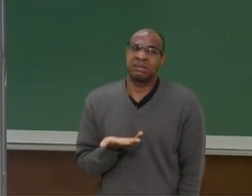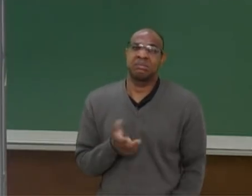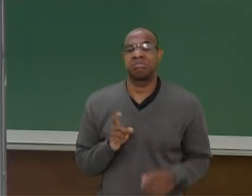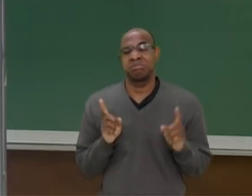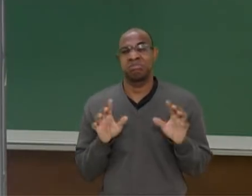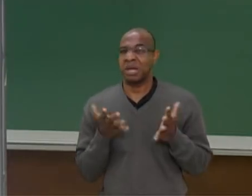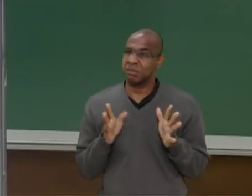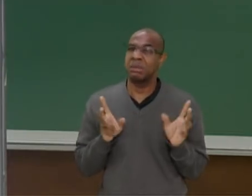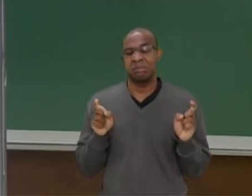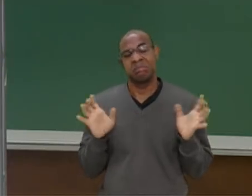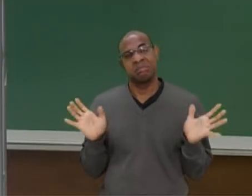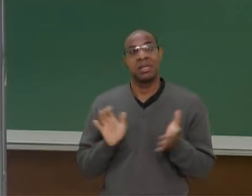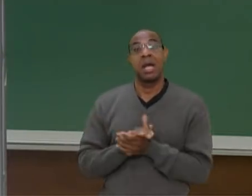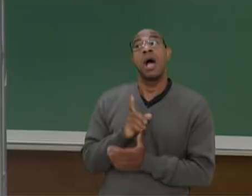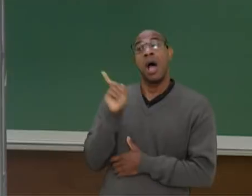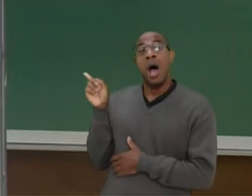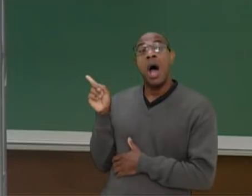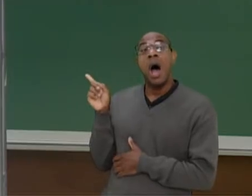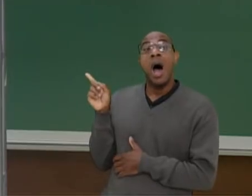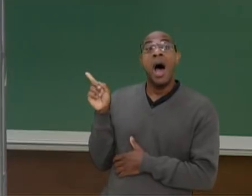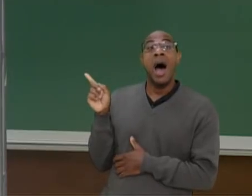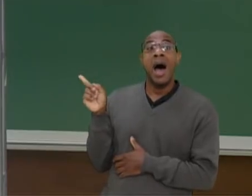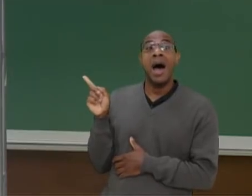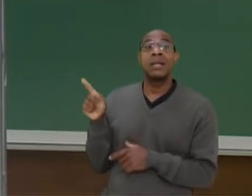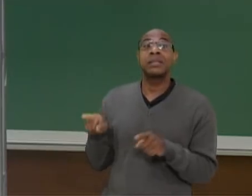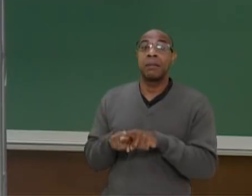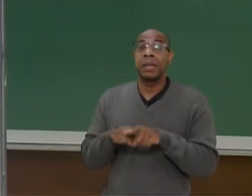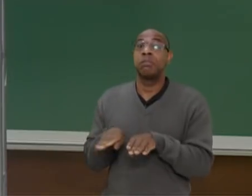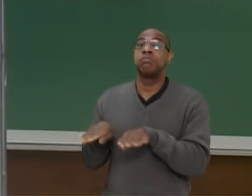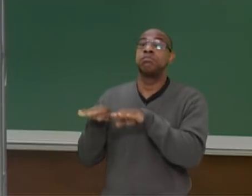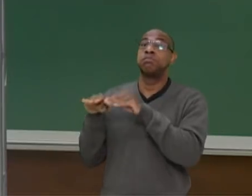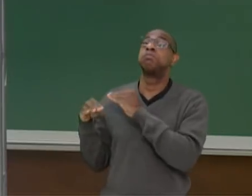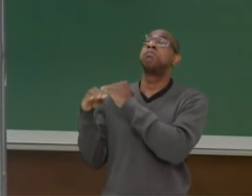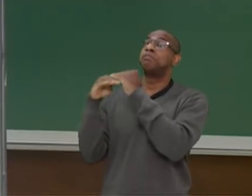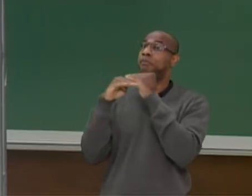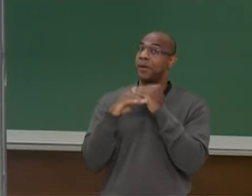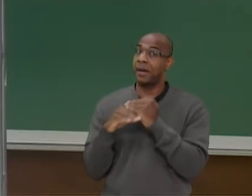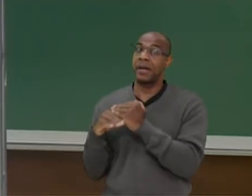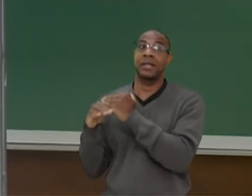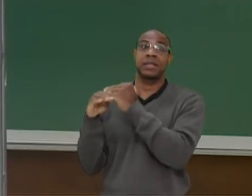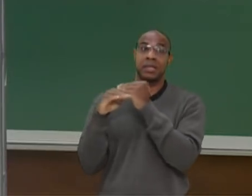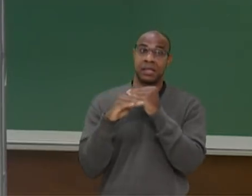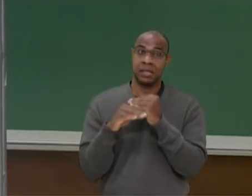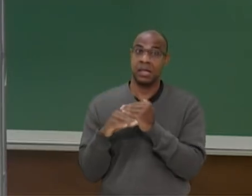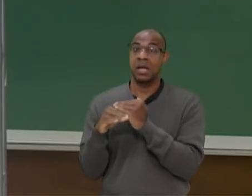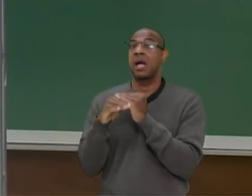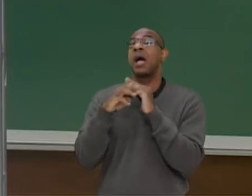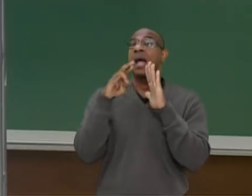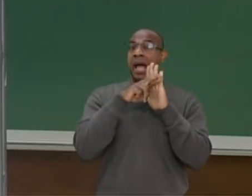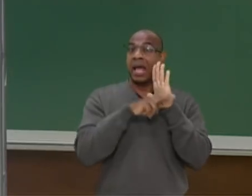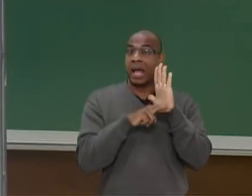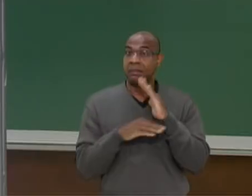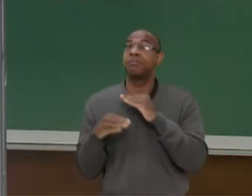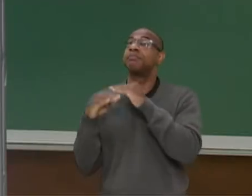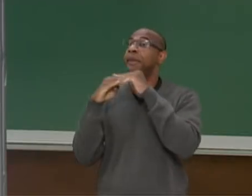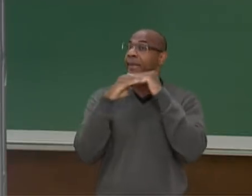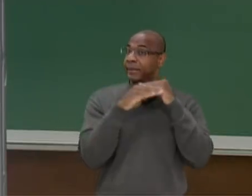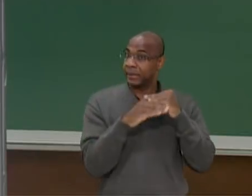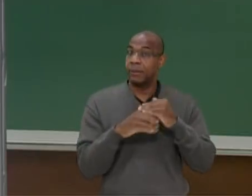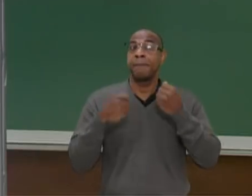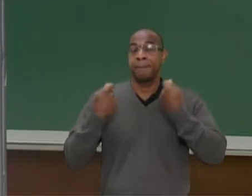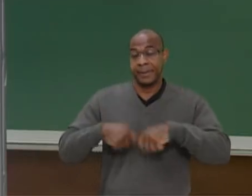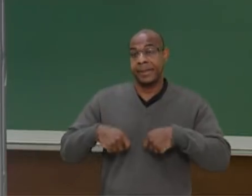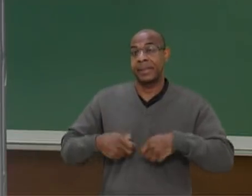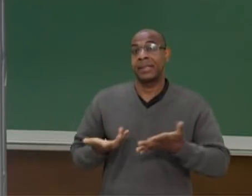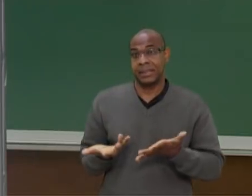assim, ok? O uso da norma padrão, claro, né? Não podemos fazer uso da oralidade, é